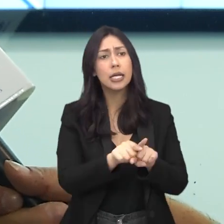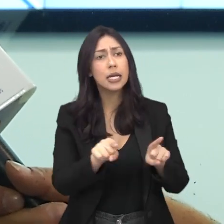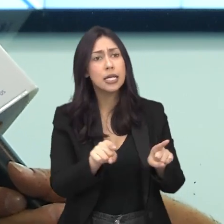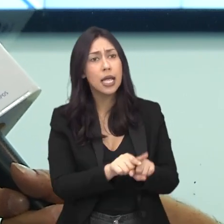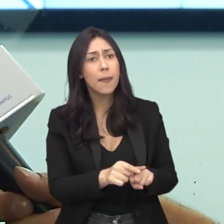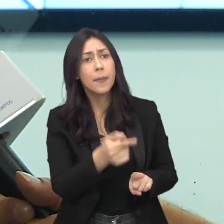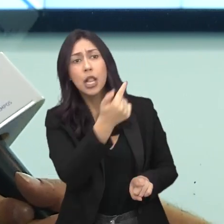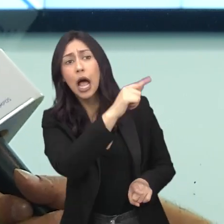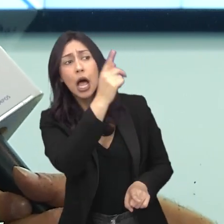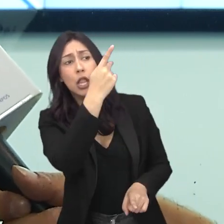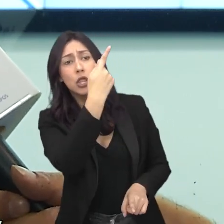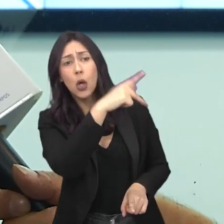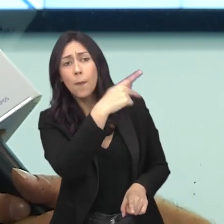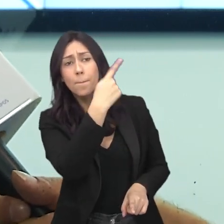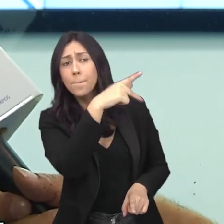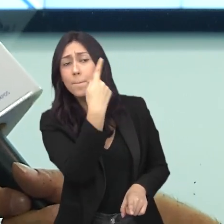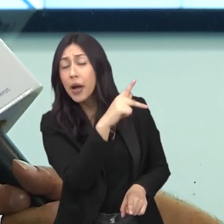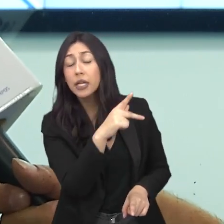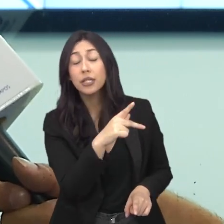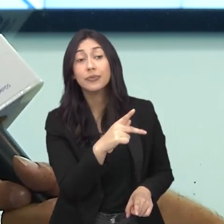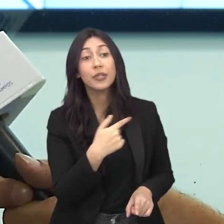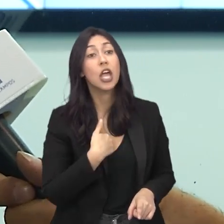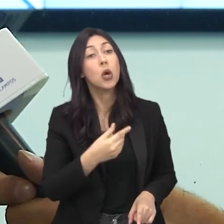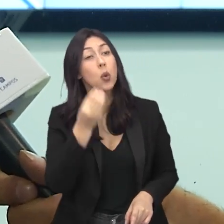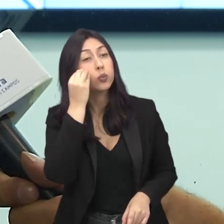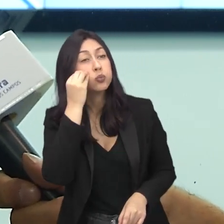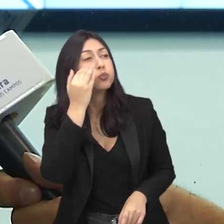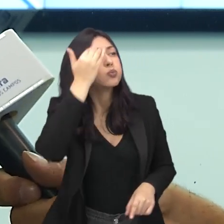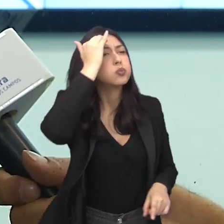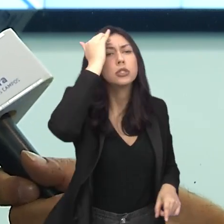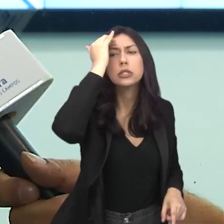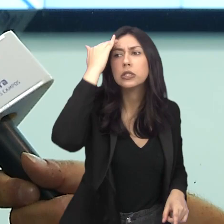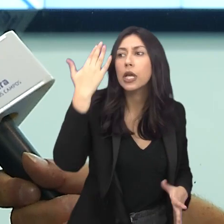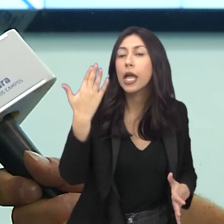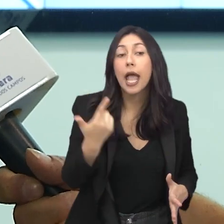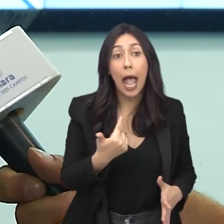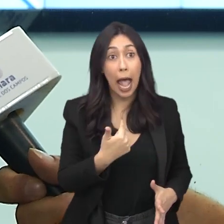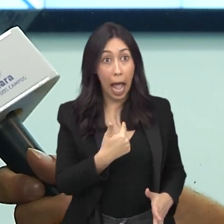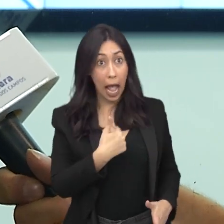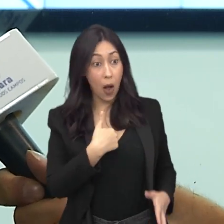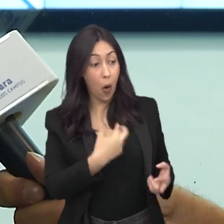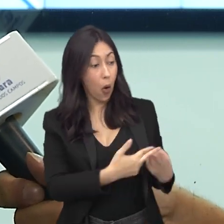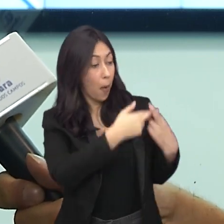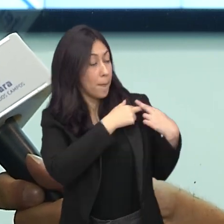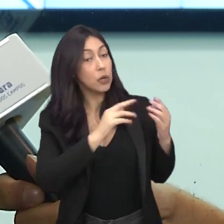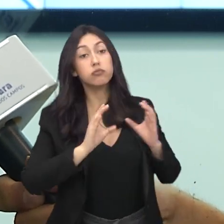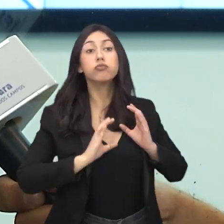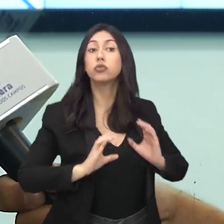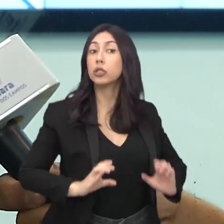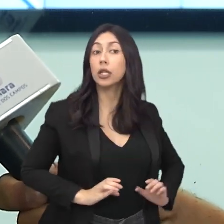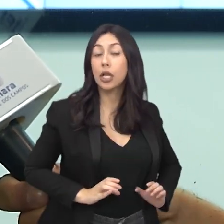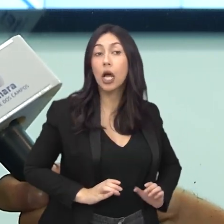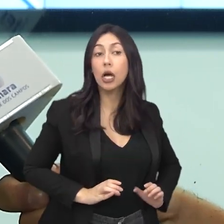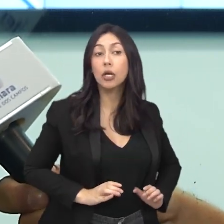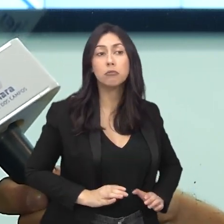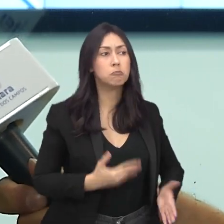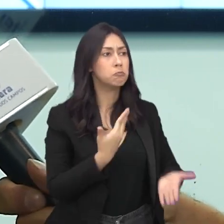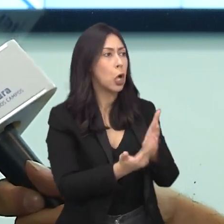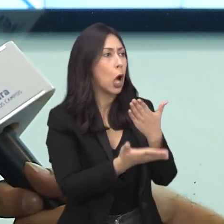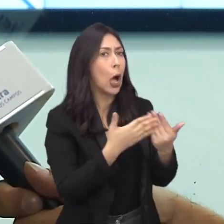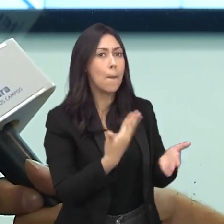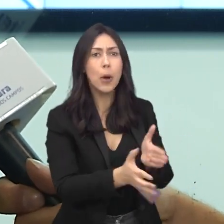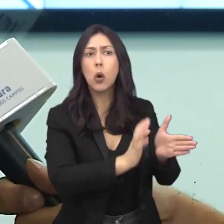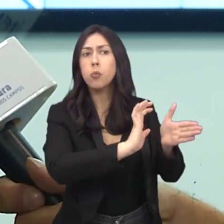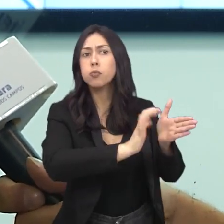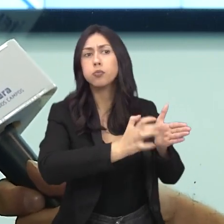Alemães, o Clínica Sul do Parque Industrial. Então, assim, eu tento sempre entender aonde eu, como cidadã, independente de